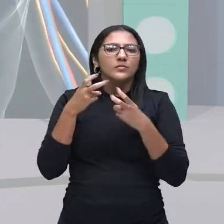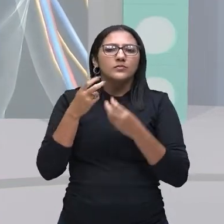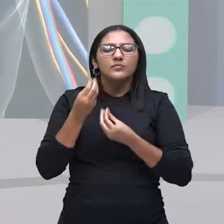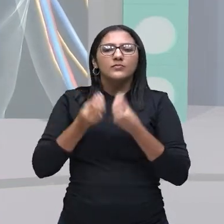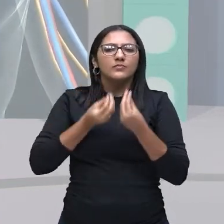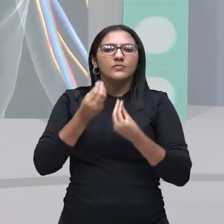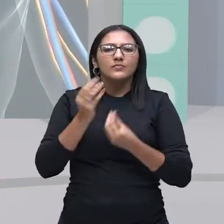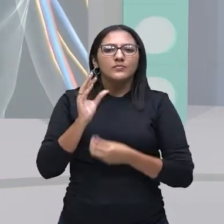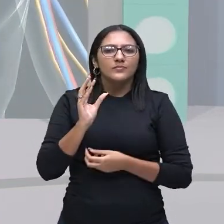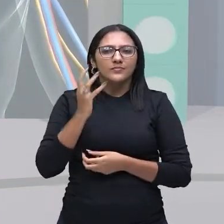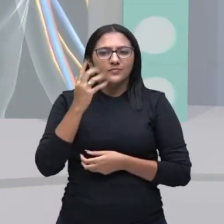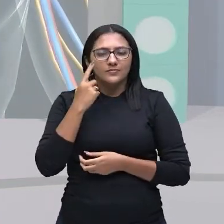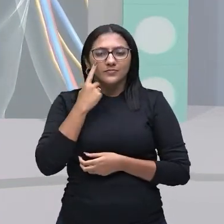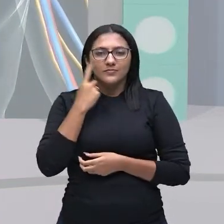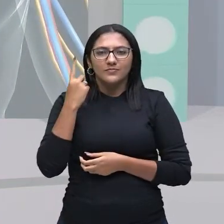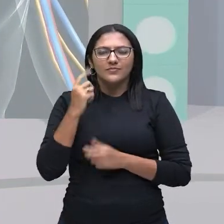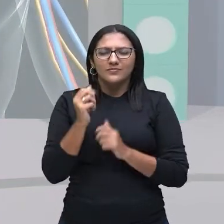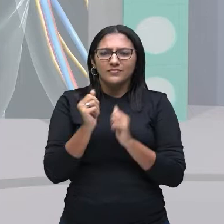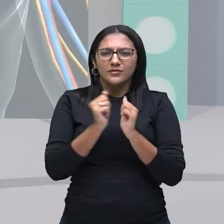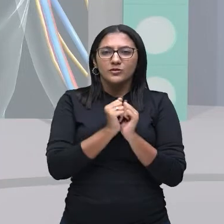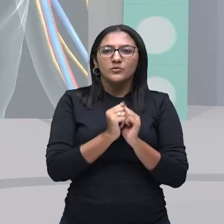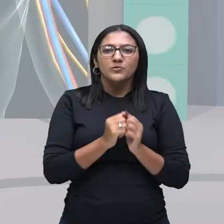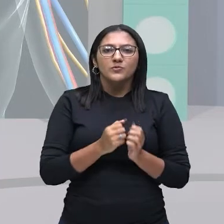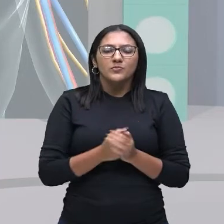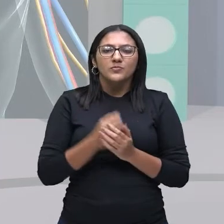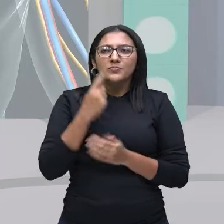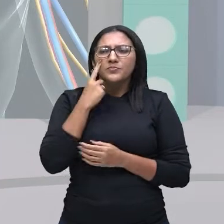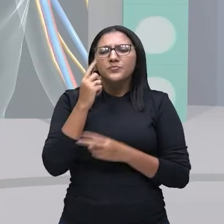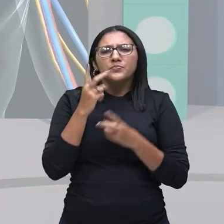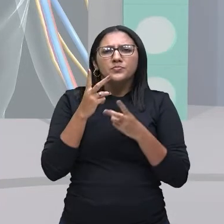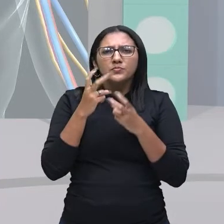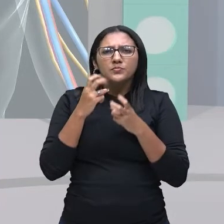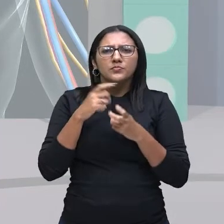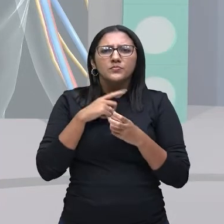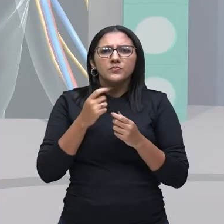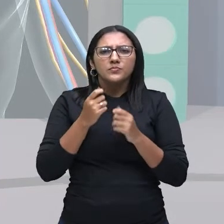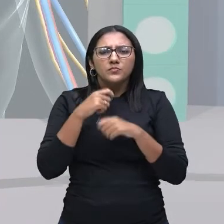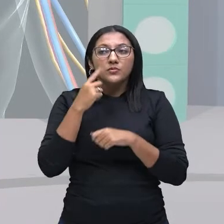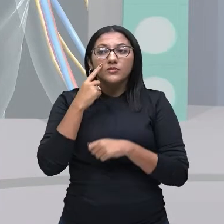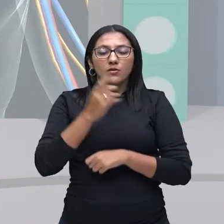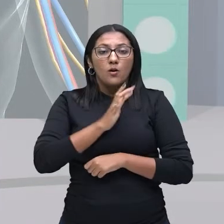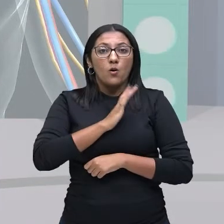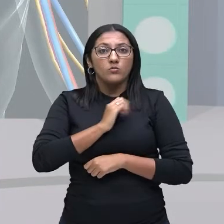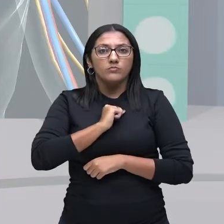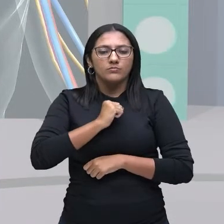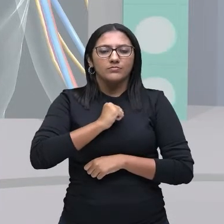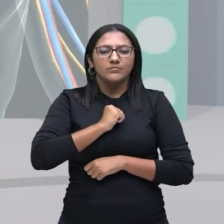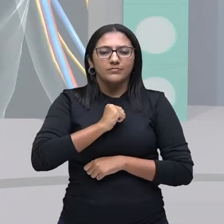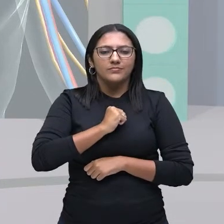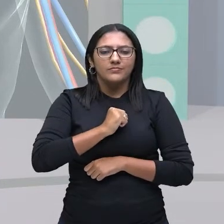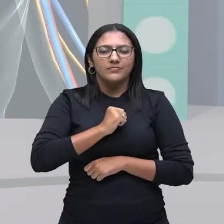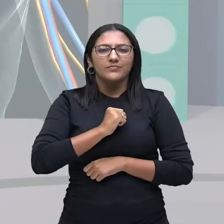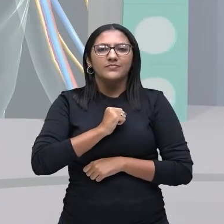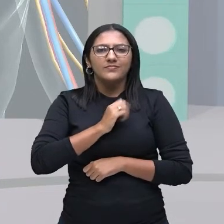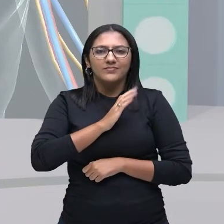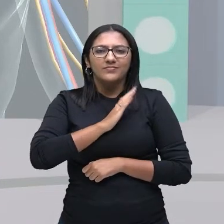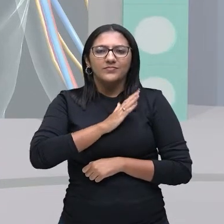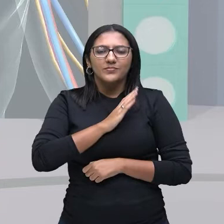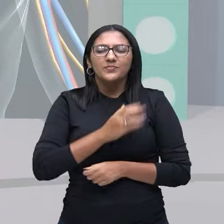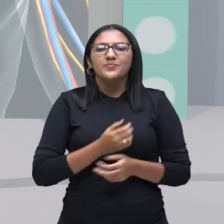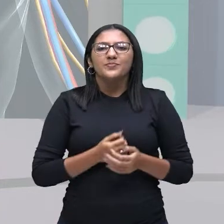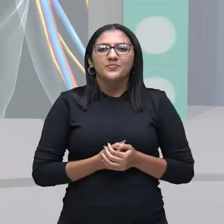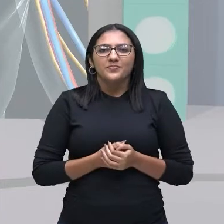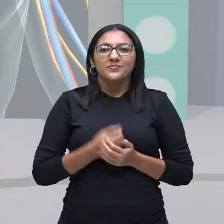esses sistemas eles agem junto, né? Então, aqui a gente consegue observar bem o coração batendo, né? Dentro